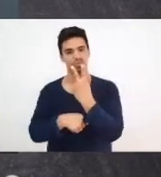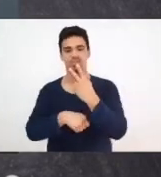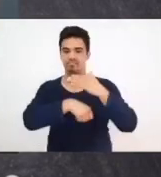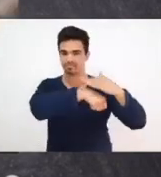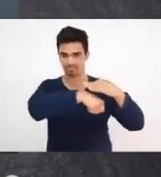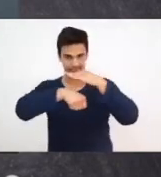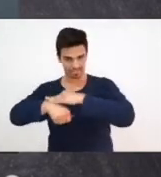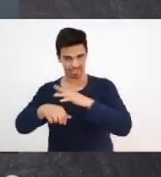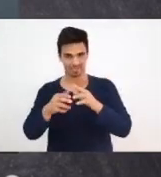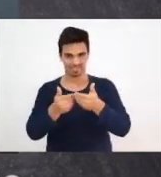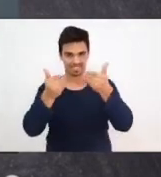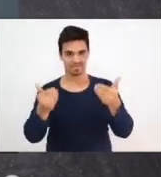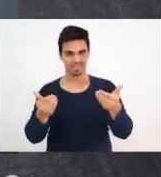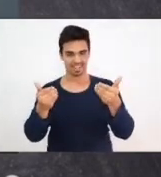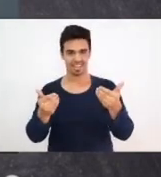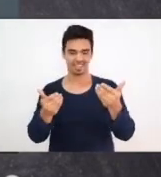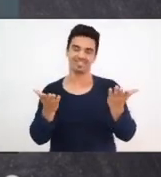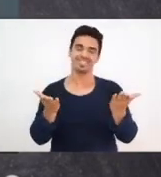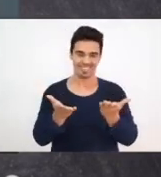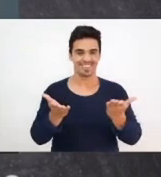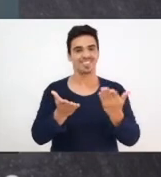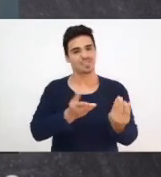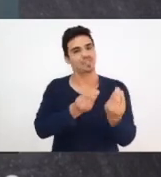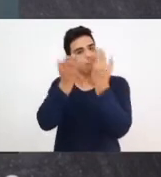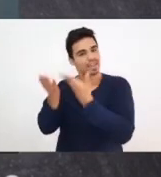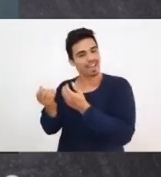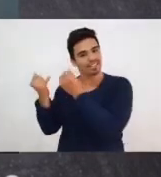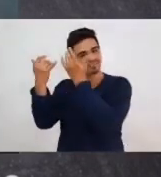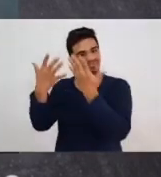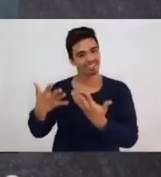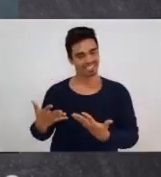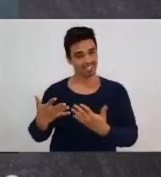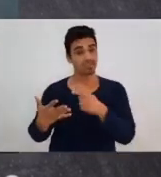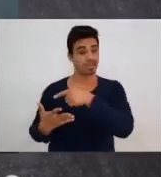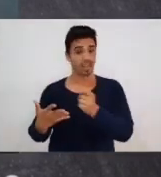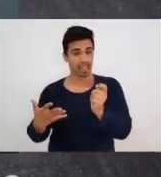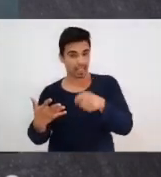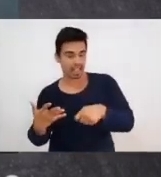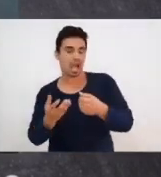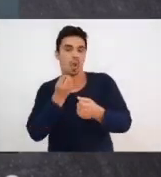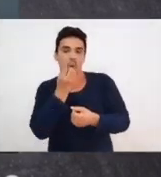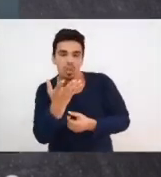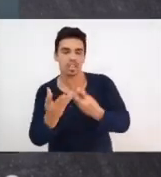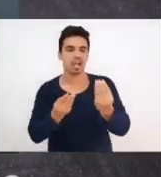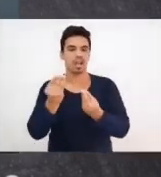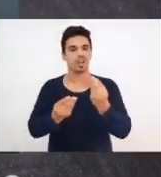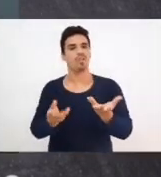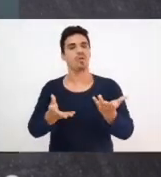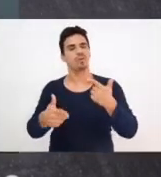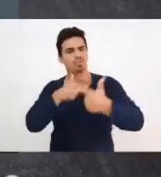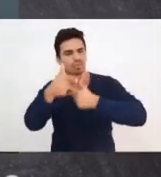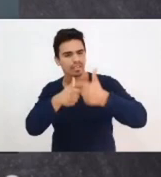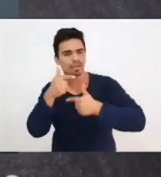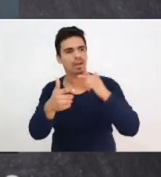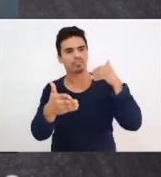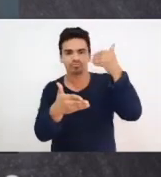vez do Seminário Nacional Formação em Psicologia no Contexto da Pandemia da Covid-19, a ser realizado nesta quinta-feira,